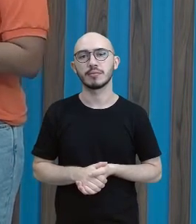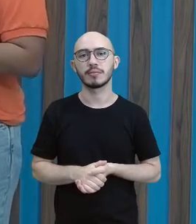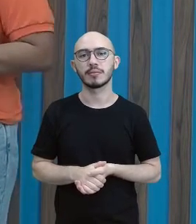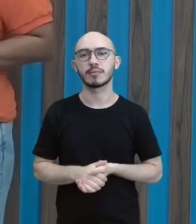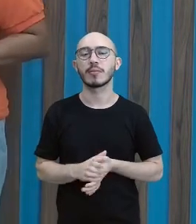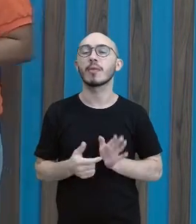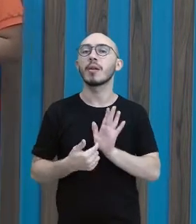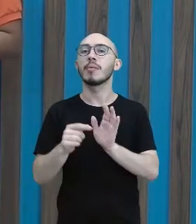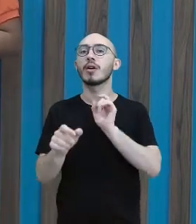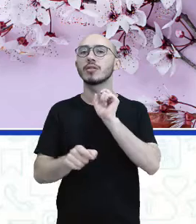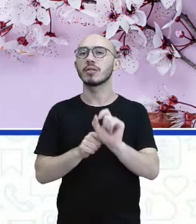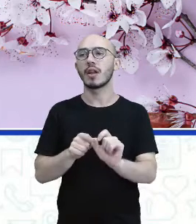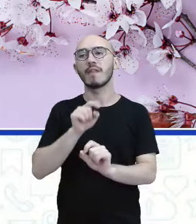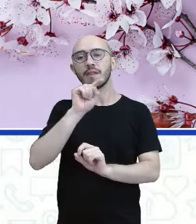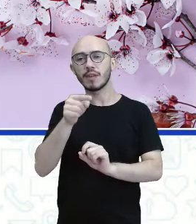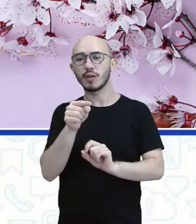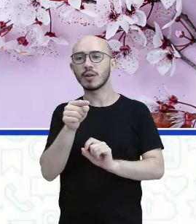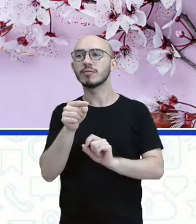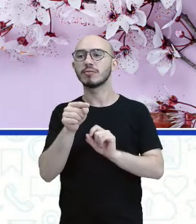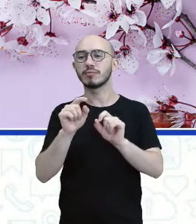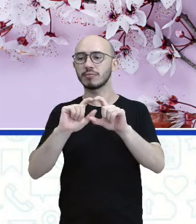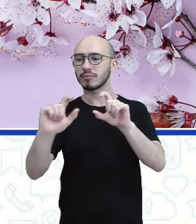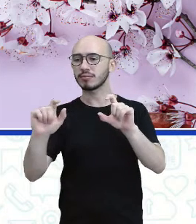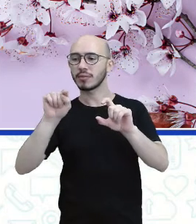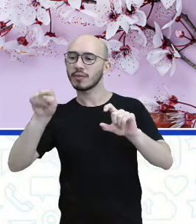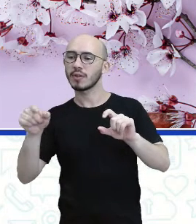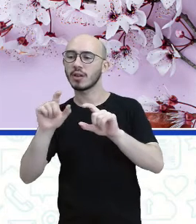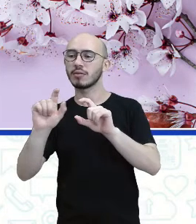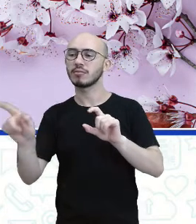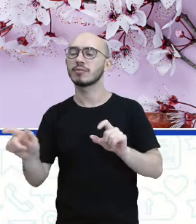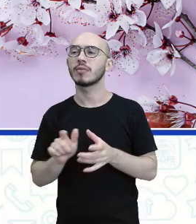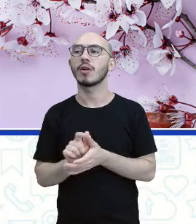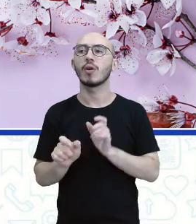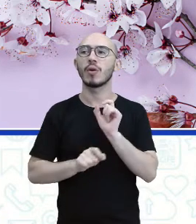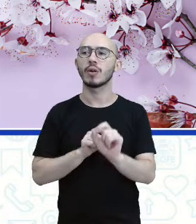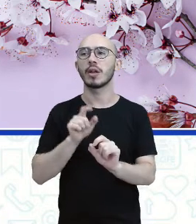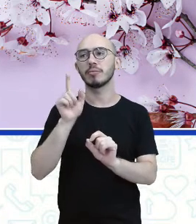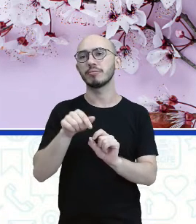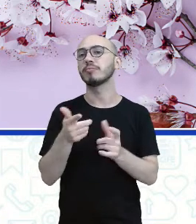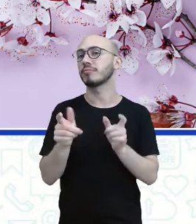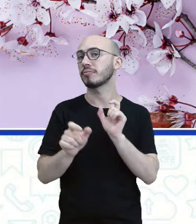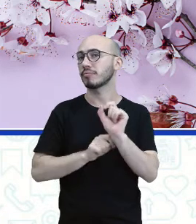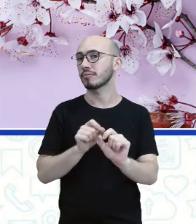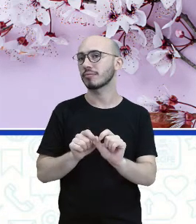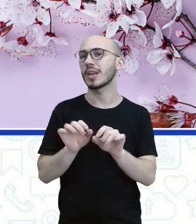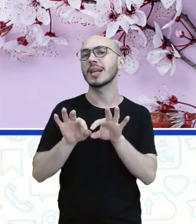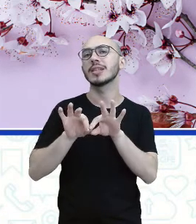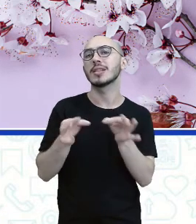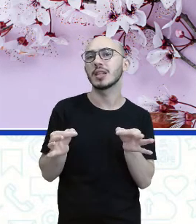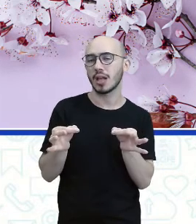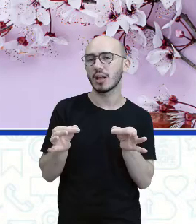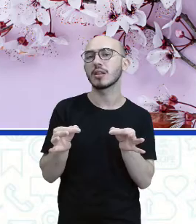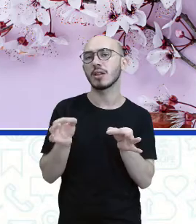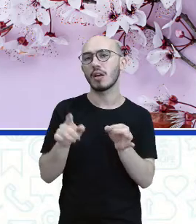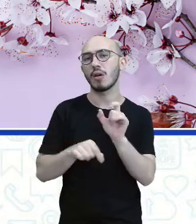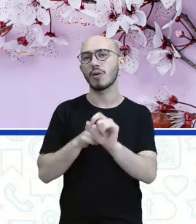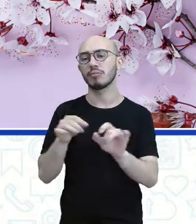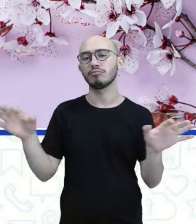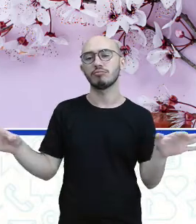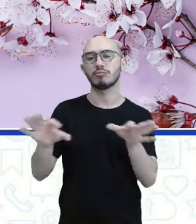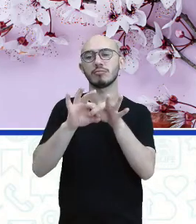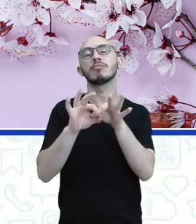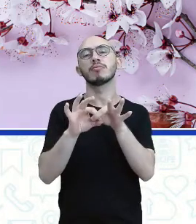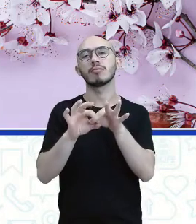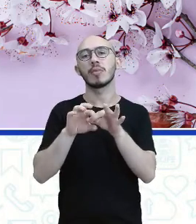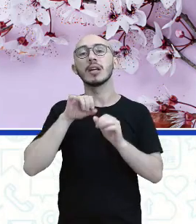que os termos por ela separados não formam uma unidade sintática. Então, a gente precisa saber que quando eu posso usar uma vírgula, eu